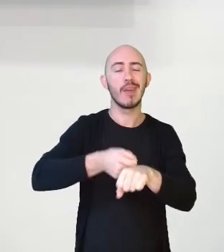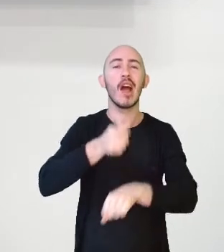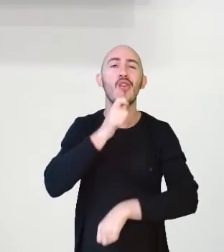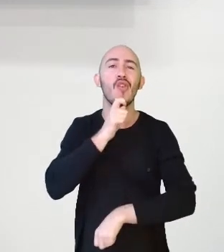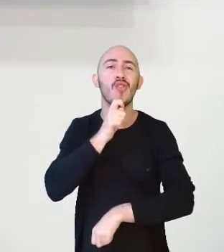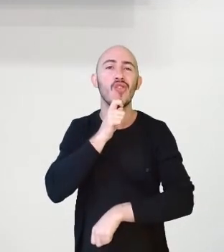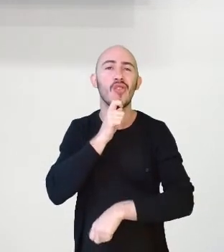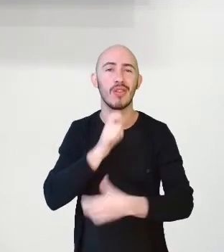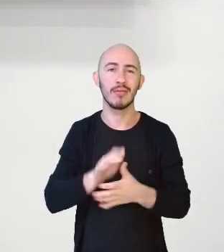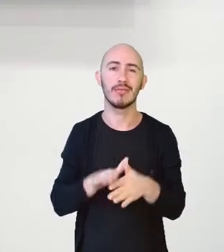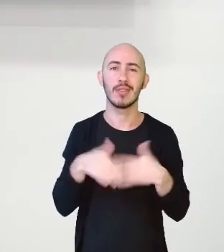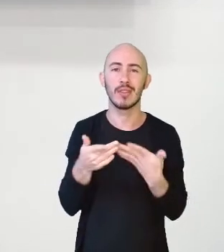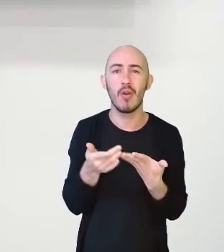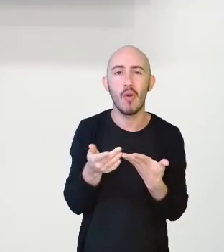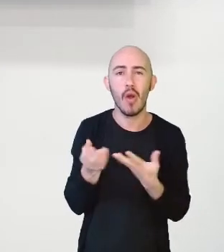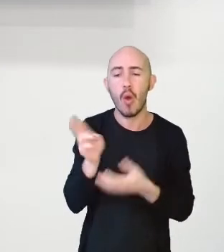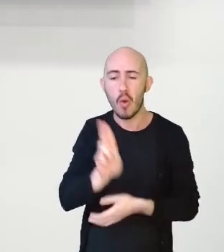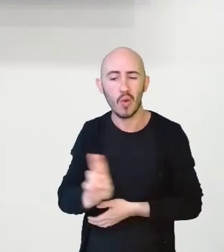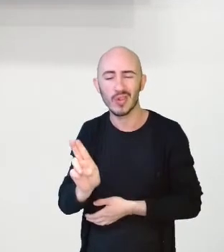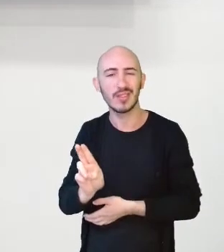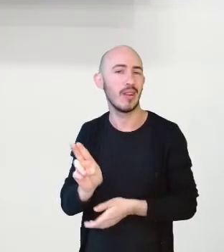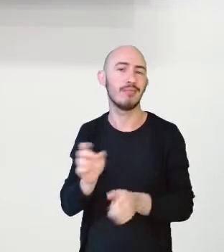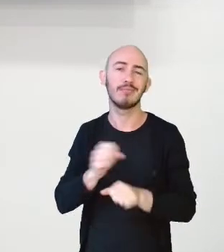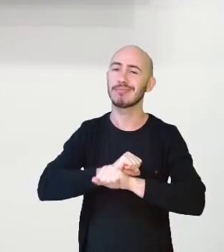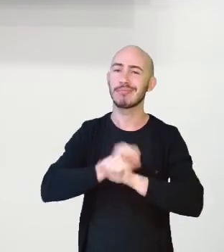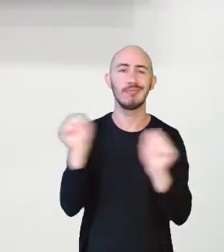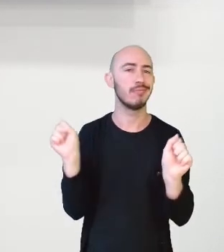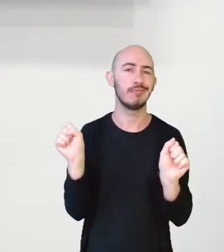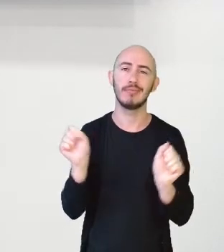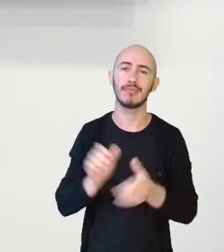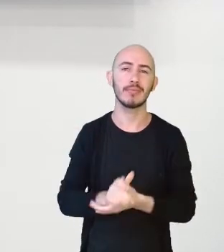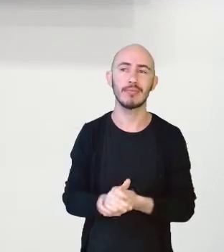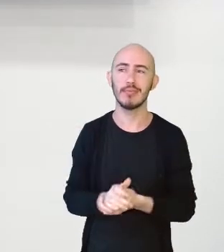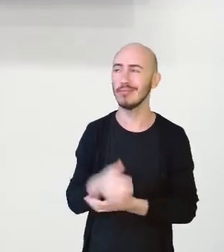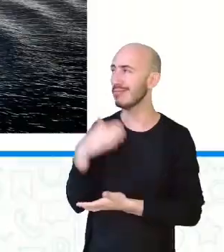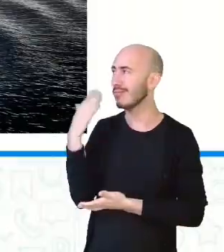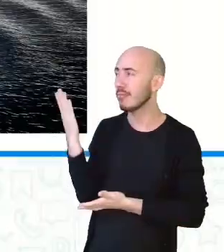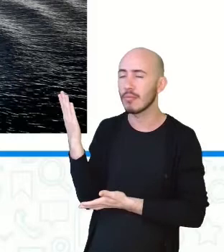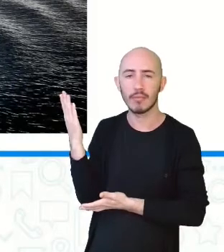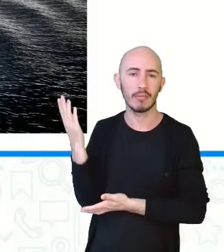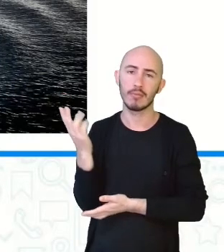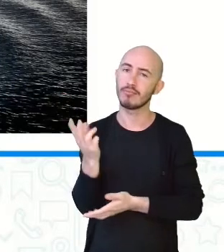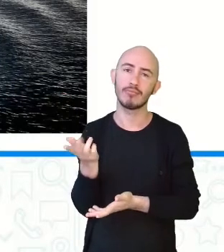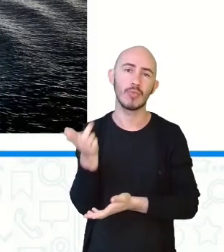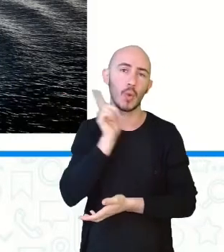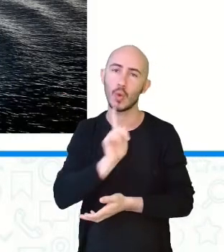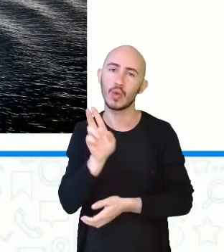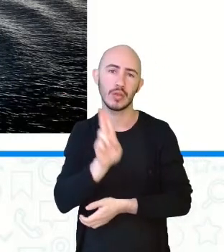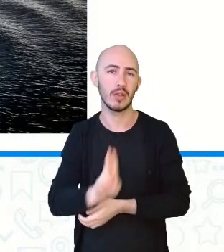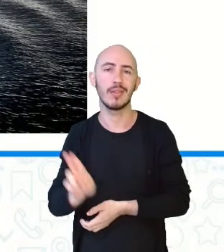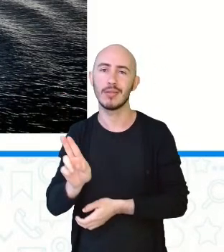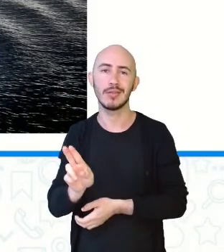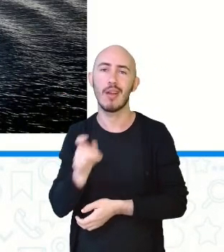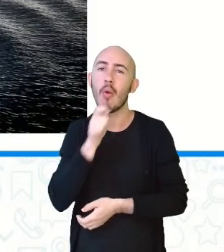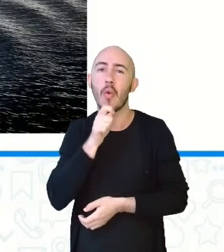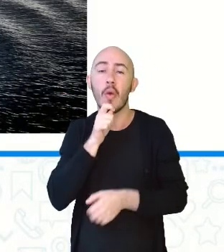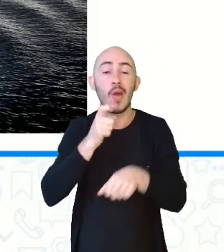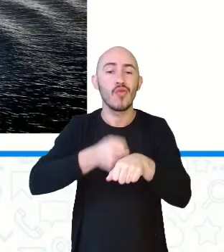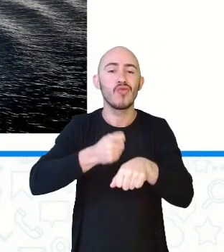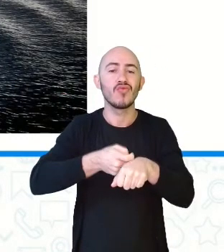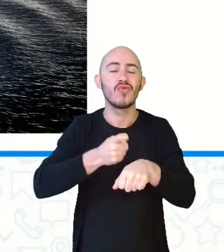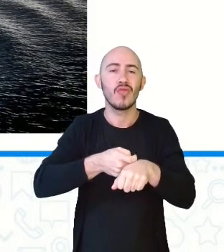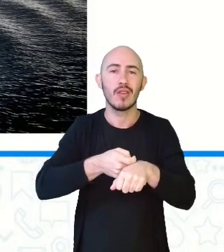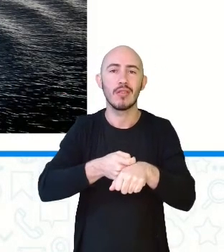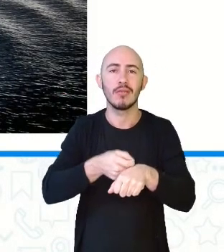gelo. Não dá para a gente usar essa água dessa forma que se encontra aí, no estado sólido, em forma de gelo, não dá para a